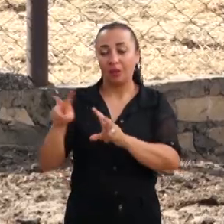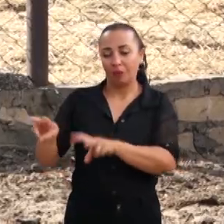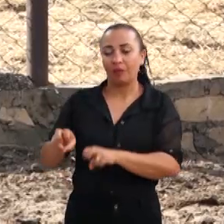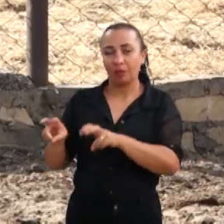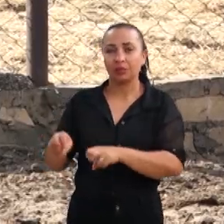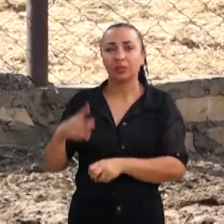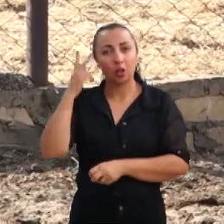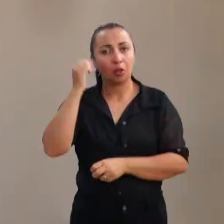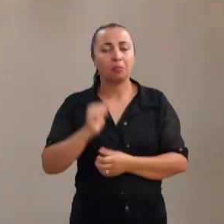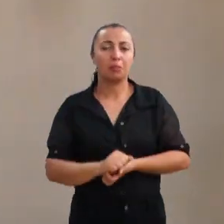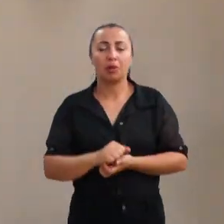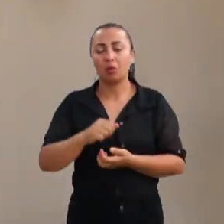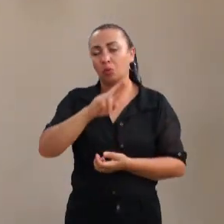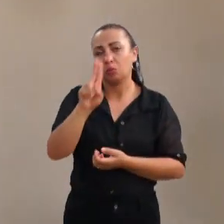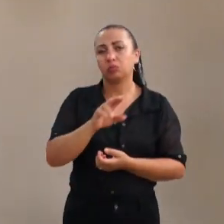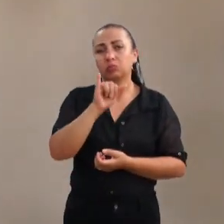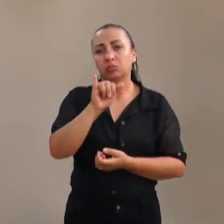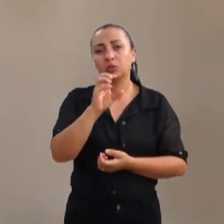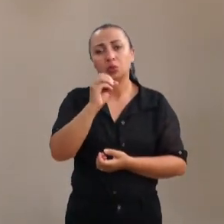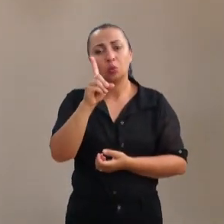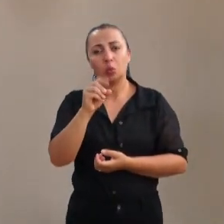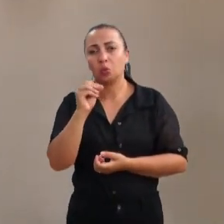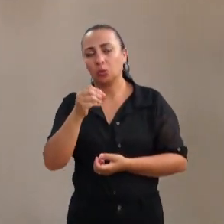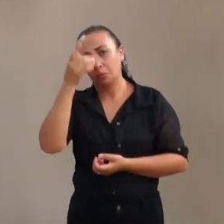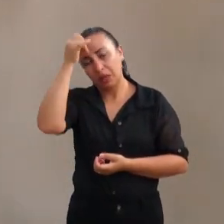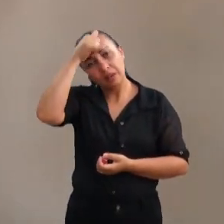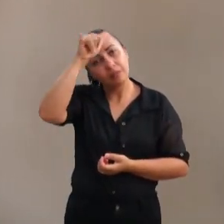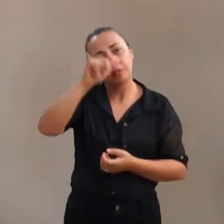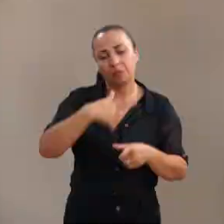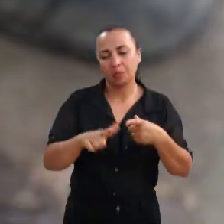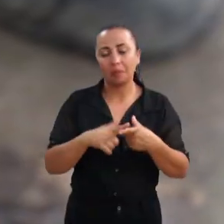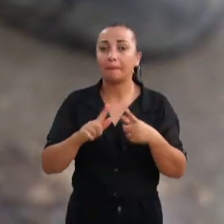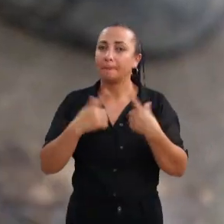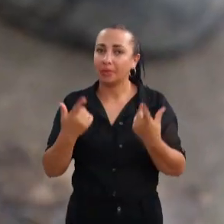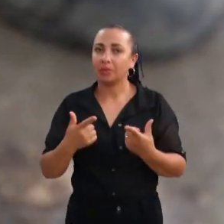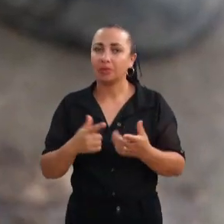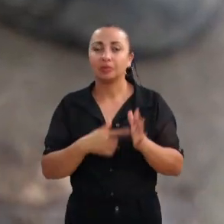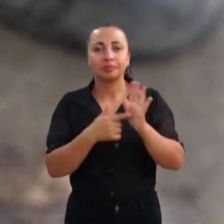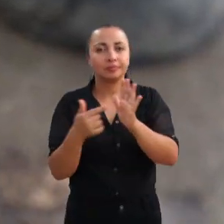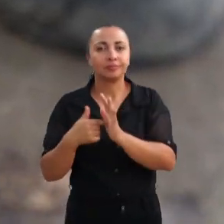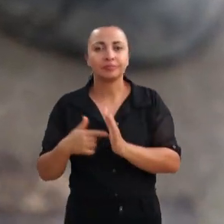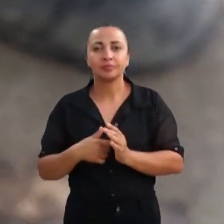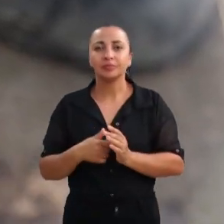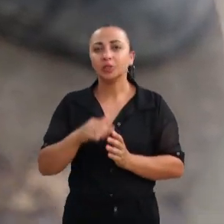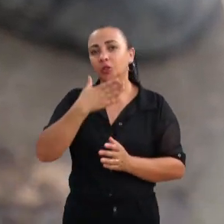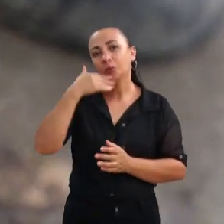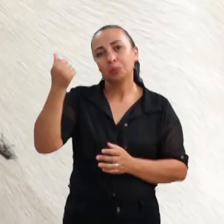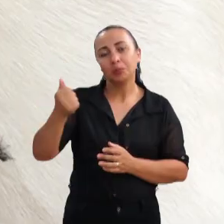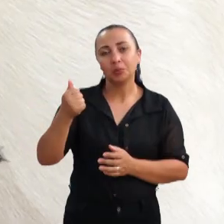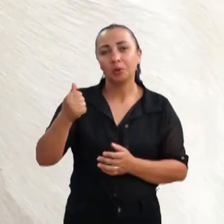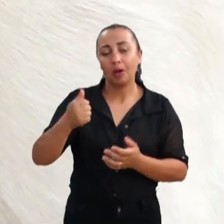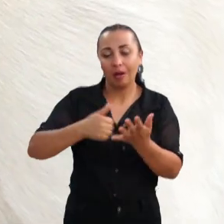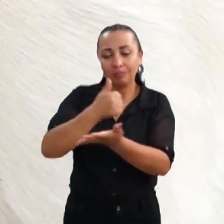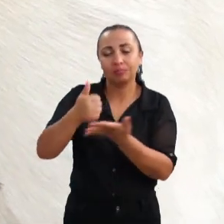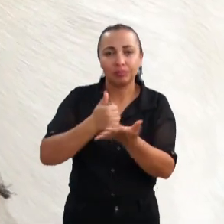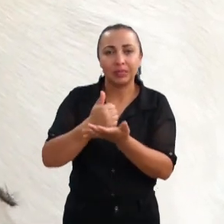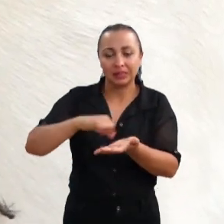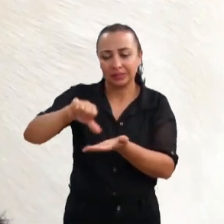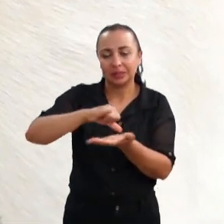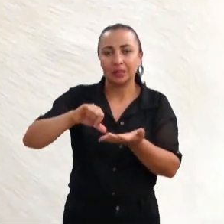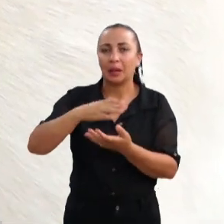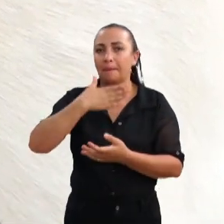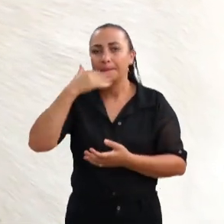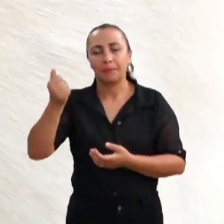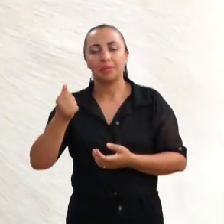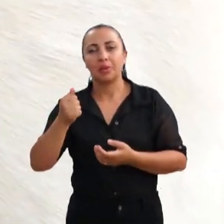fazendas, é comum o uso do iodo para prevenir o problema. Mas os pesquisadores agora comprovam que o extrato pirolenhoso é um aliado